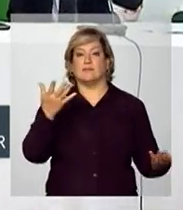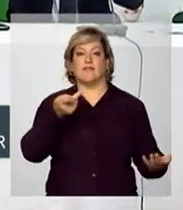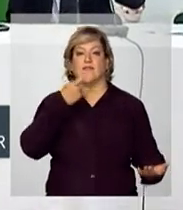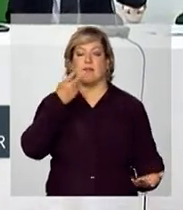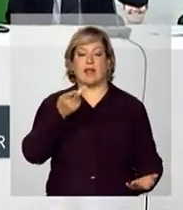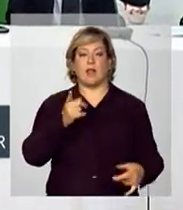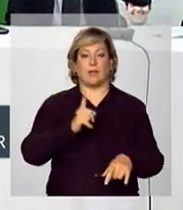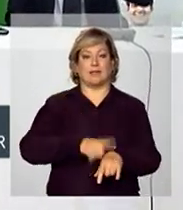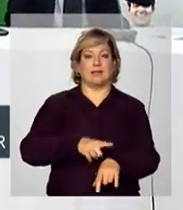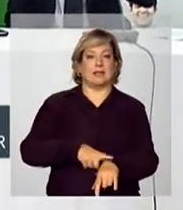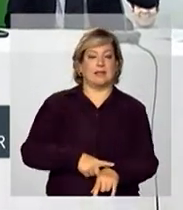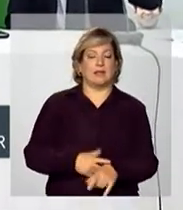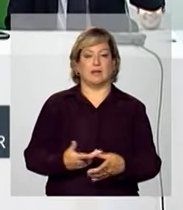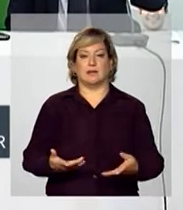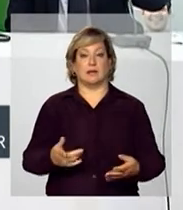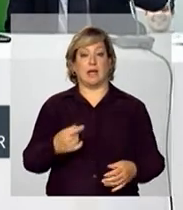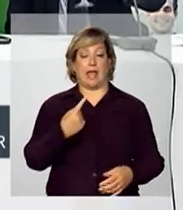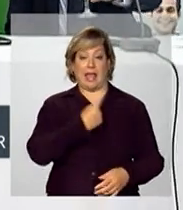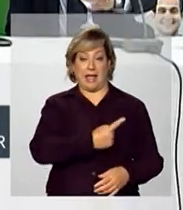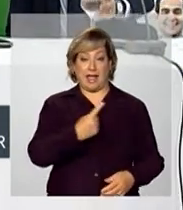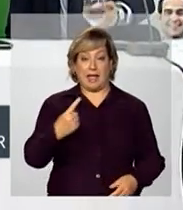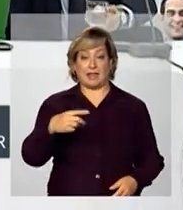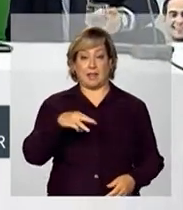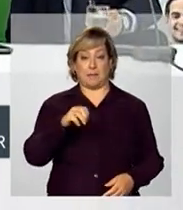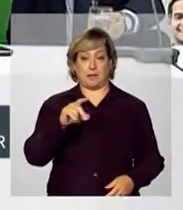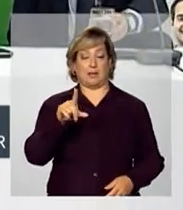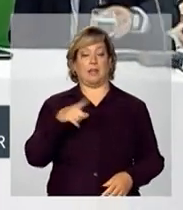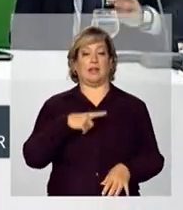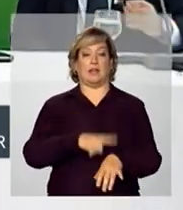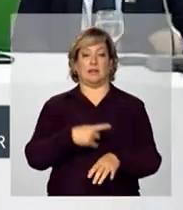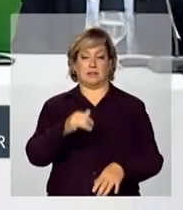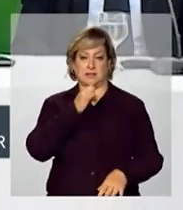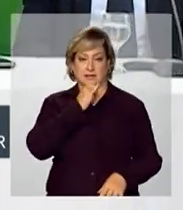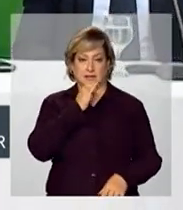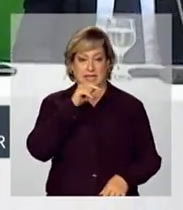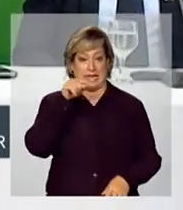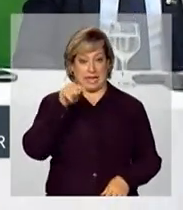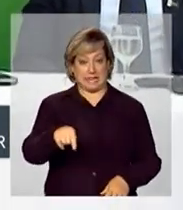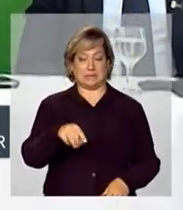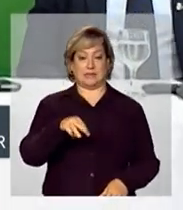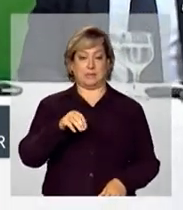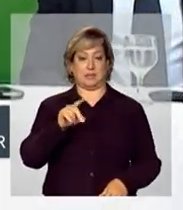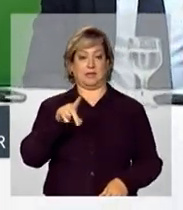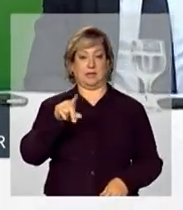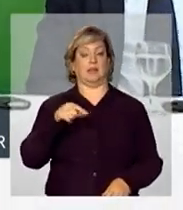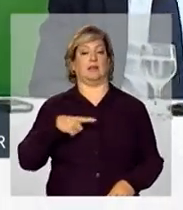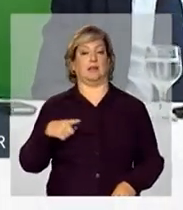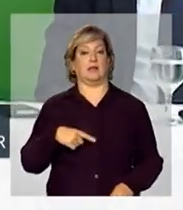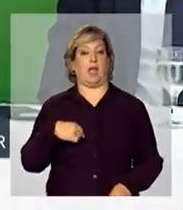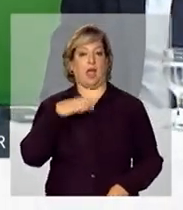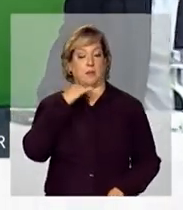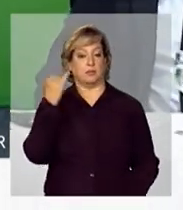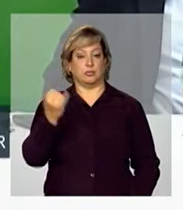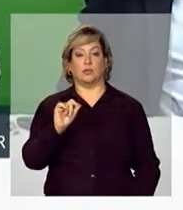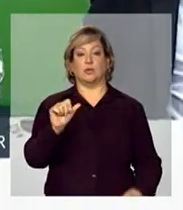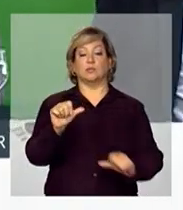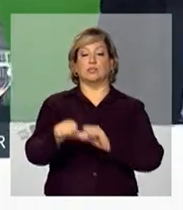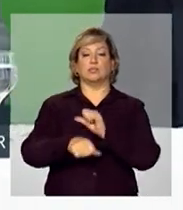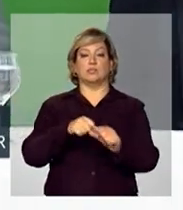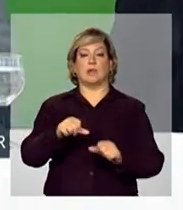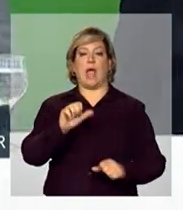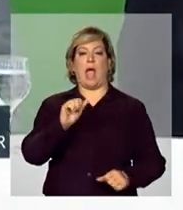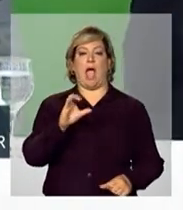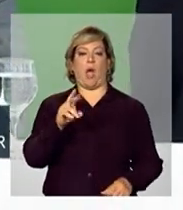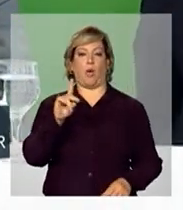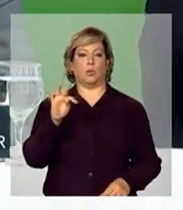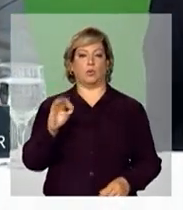porque cada medida tem seu exemplo essa medida que eu acho que vai ter grande eficácia do Poder Judiciário que é transformar os acordos